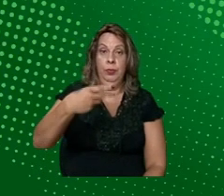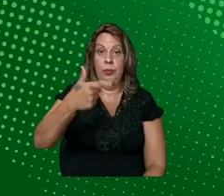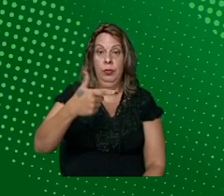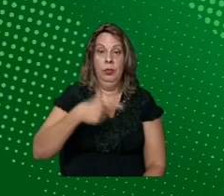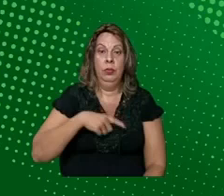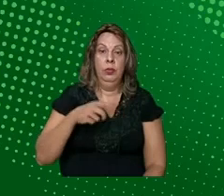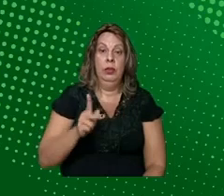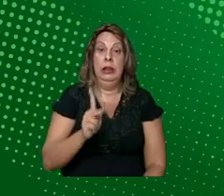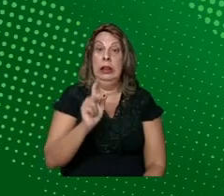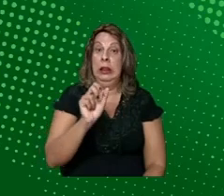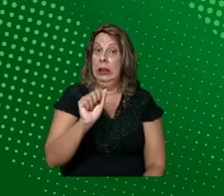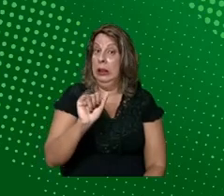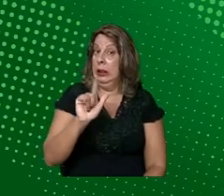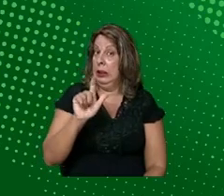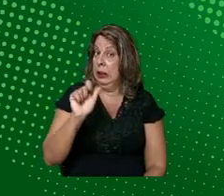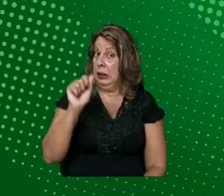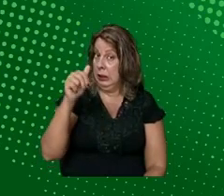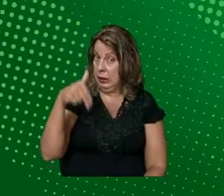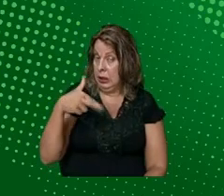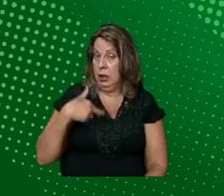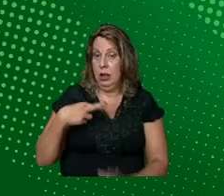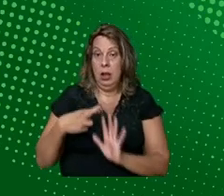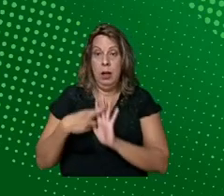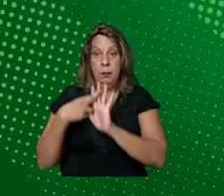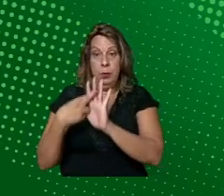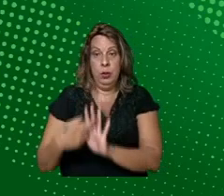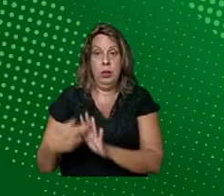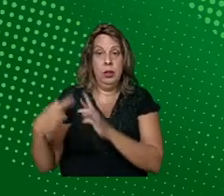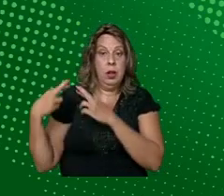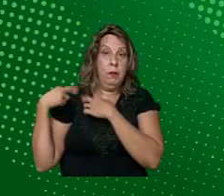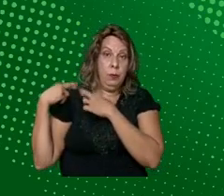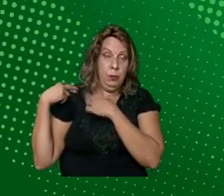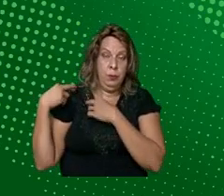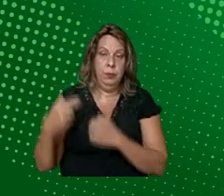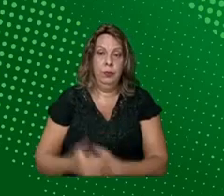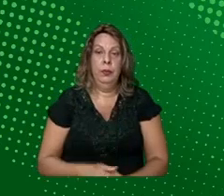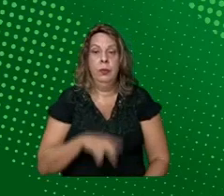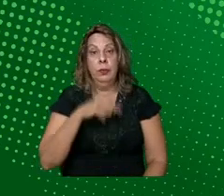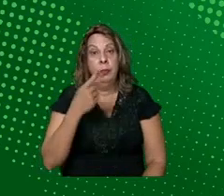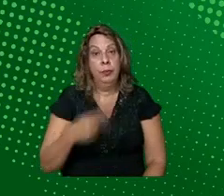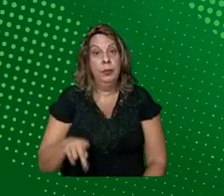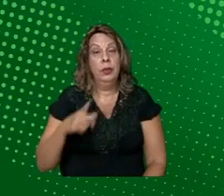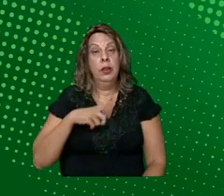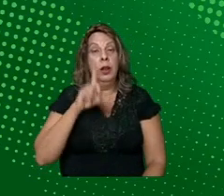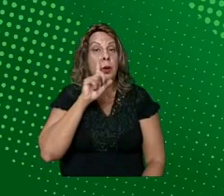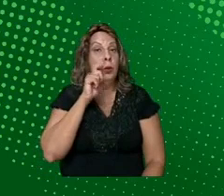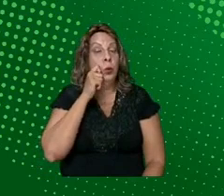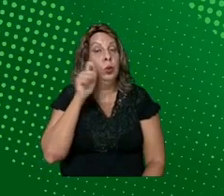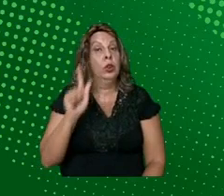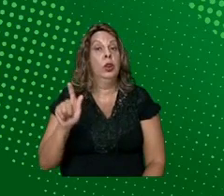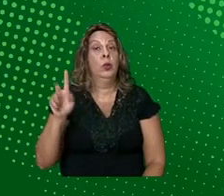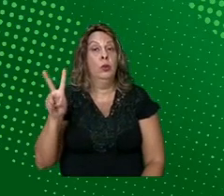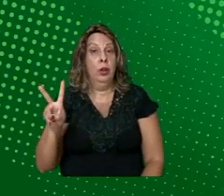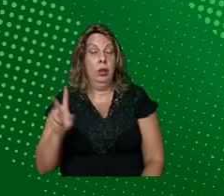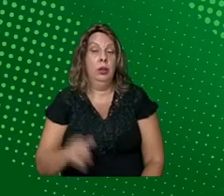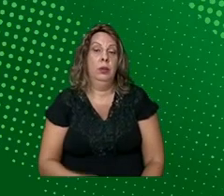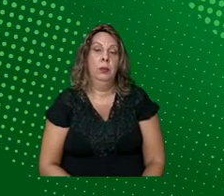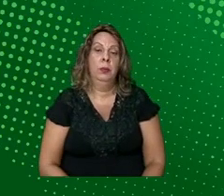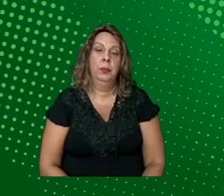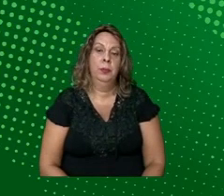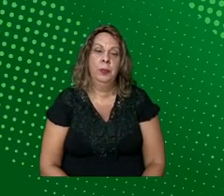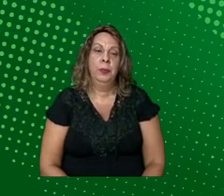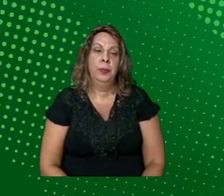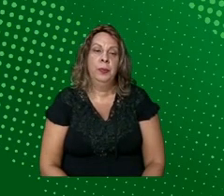098832, Cailan, é menor, vai ser representado e é de Aracaju, do bairro Getúlio Vargas. Caroline Pequente,